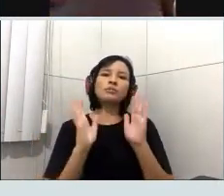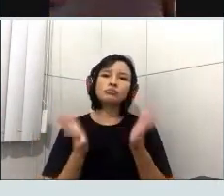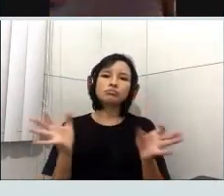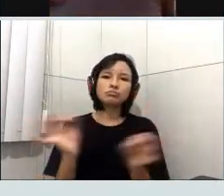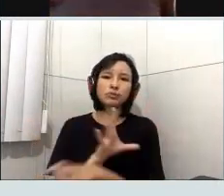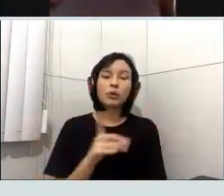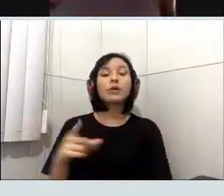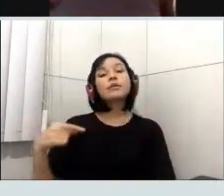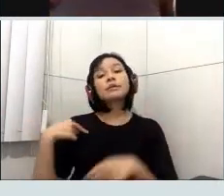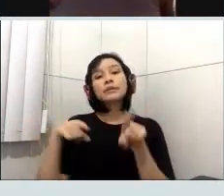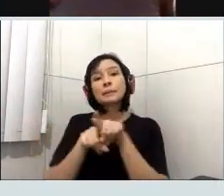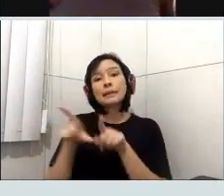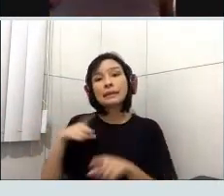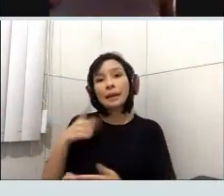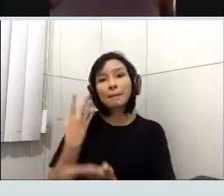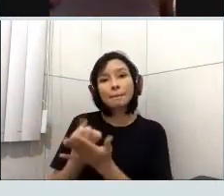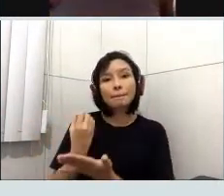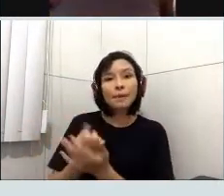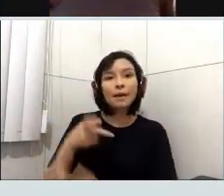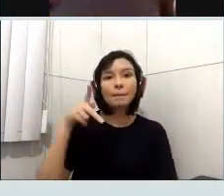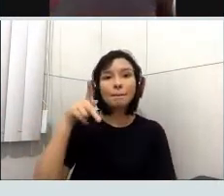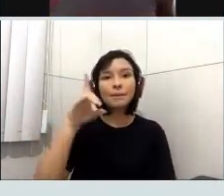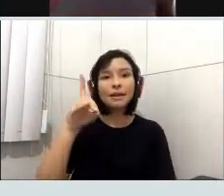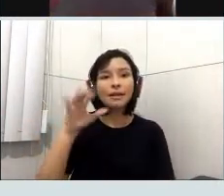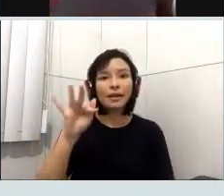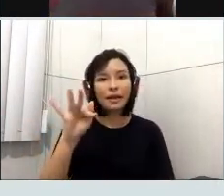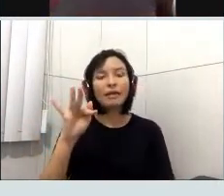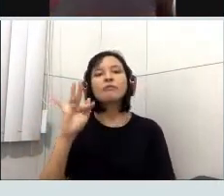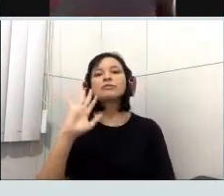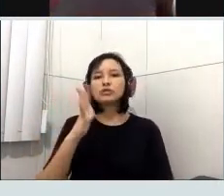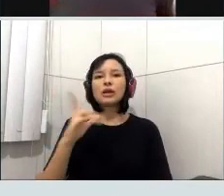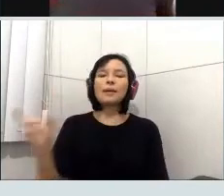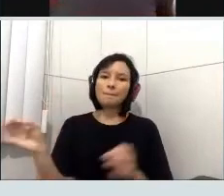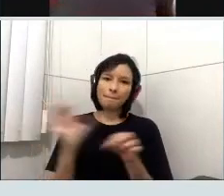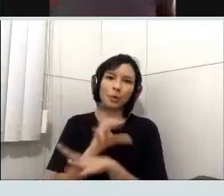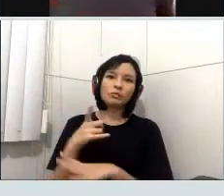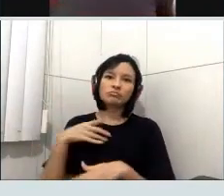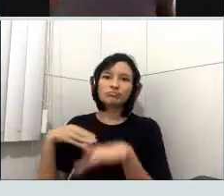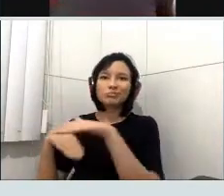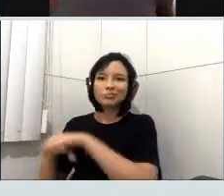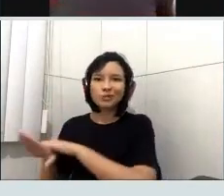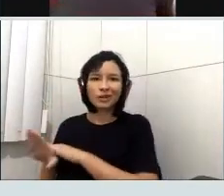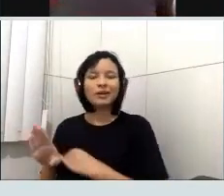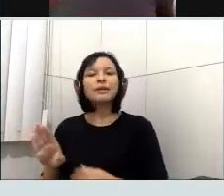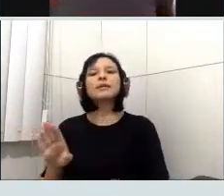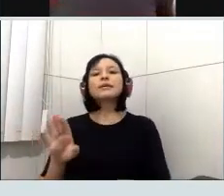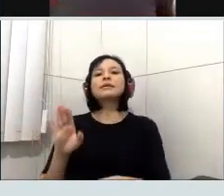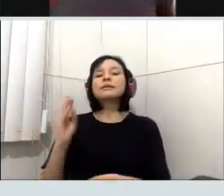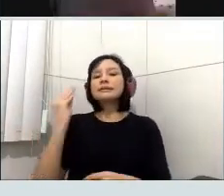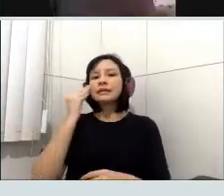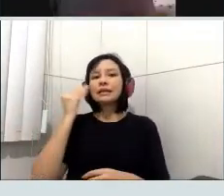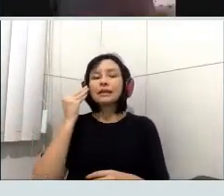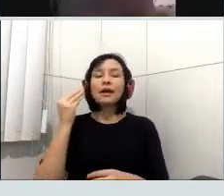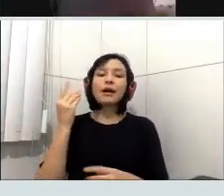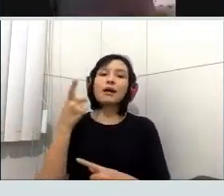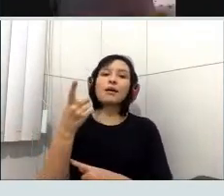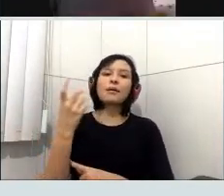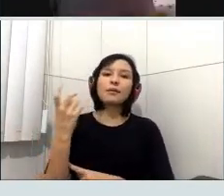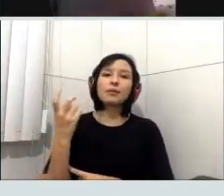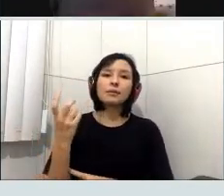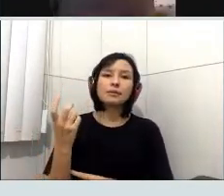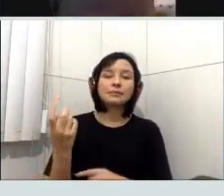PDF da própria folha do Enem. Não me perguntem como eu consegui. Mas foi pelo Google,